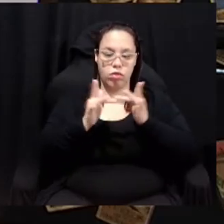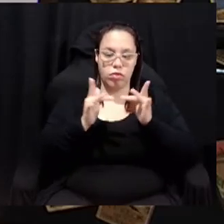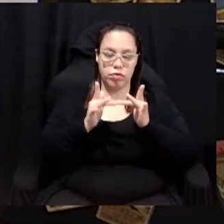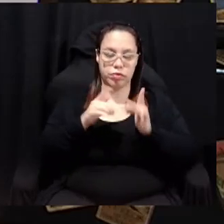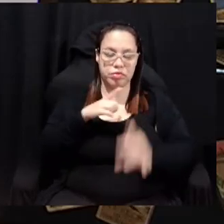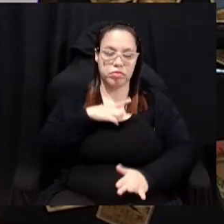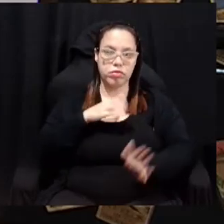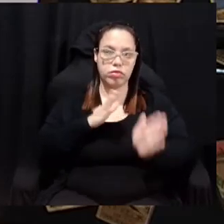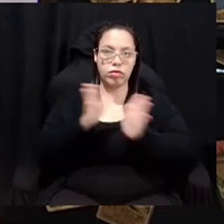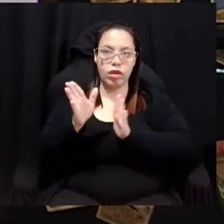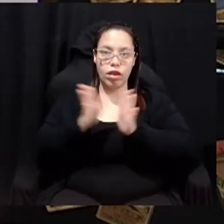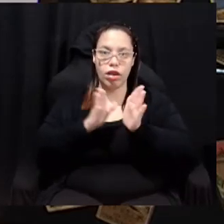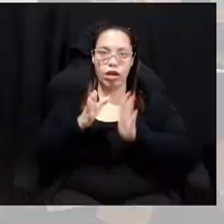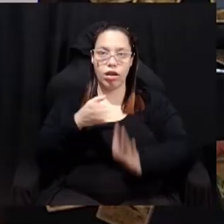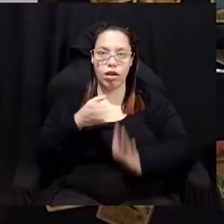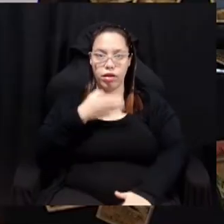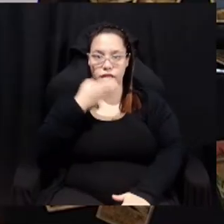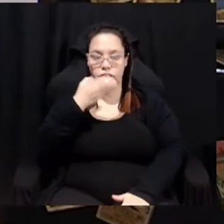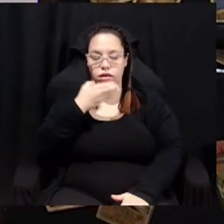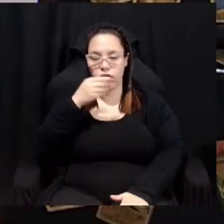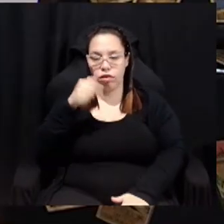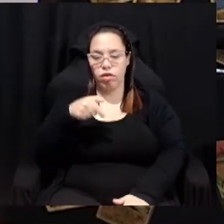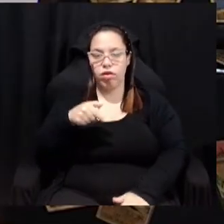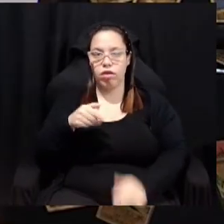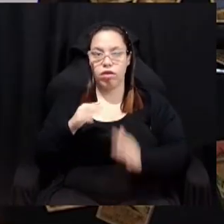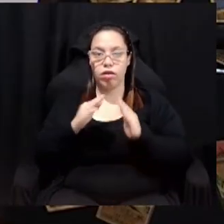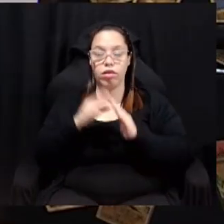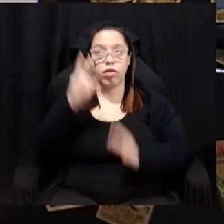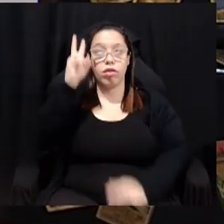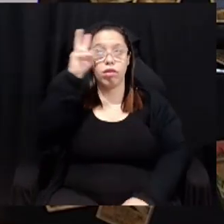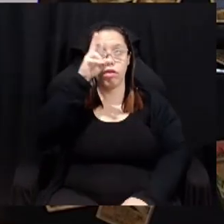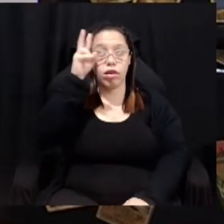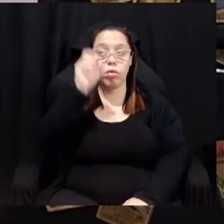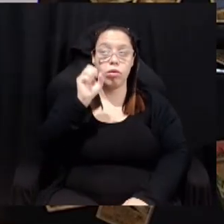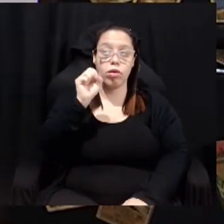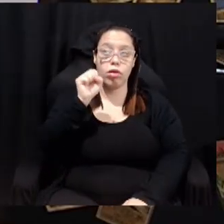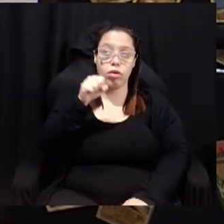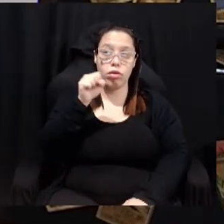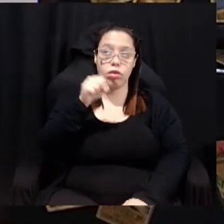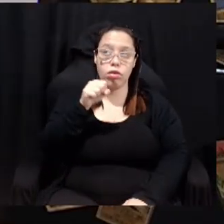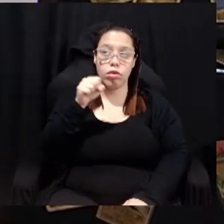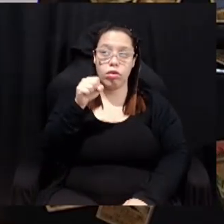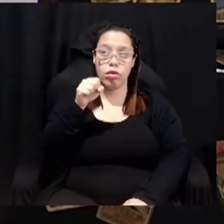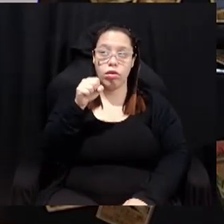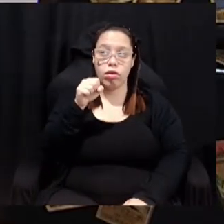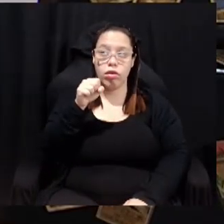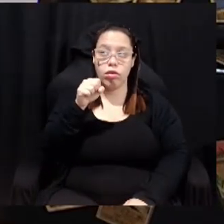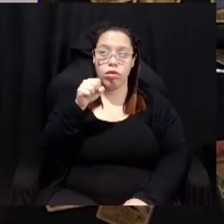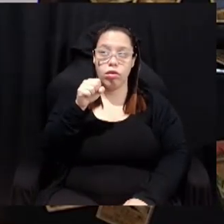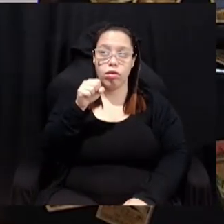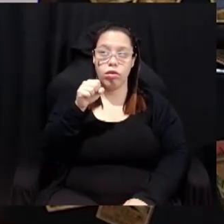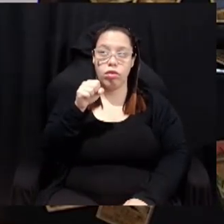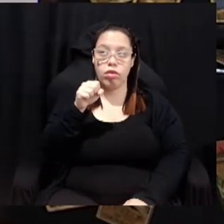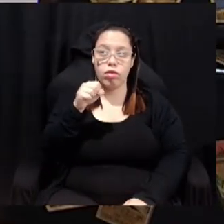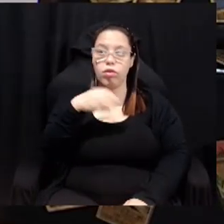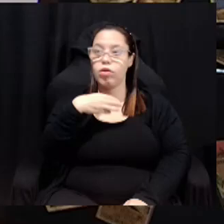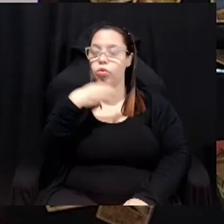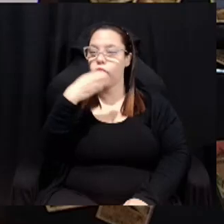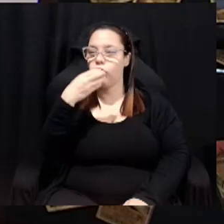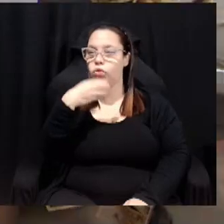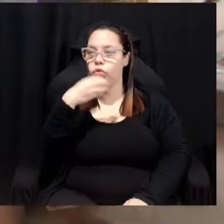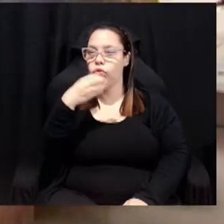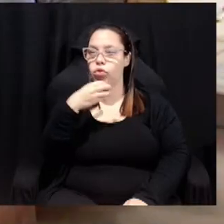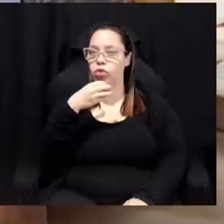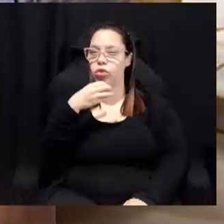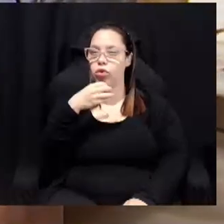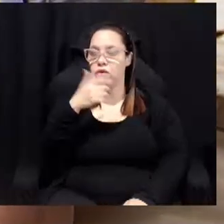a essas frutas aqui na nossa casa. Eu lembro, sim, que ele chegava com várias frutas e aquelas frutas feias, mas todos em casa alegres,